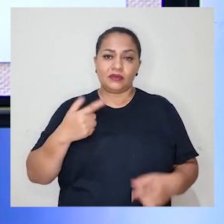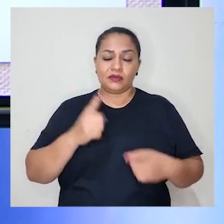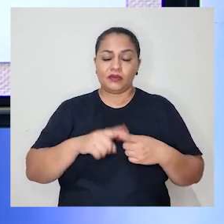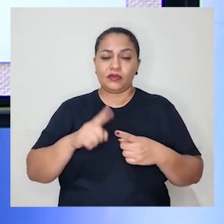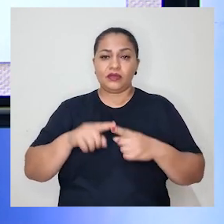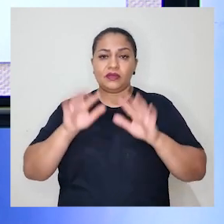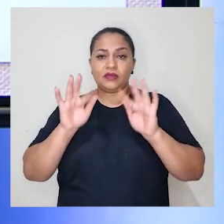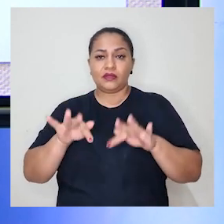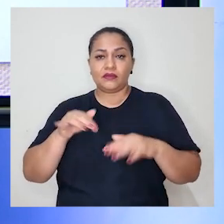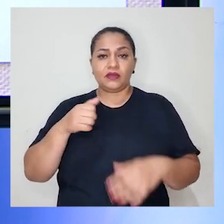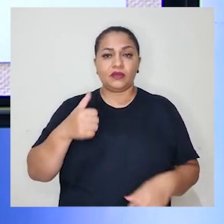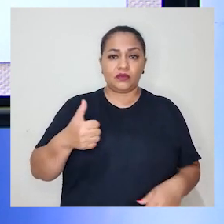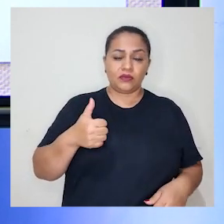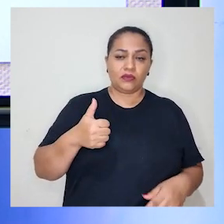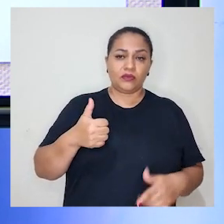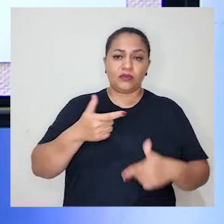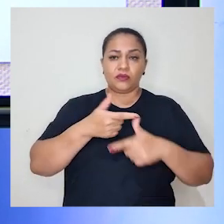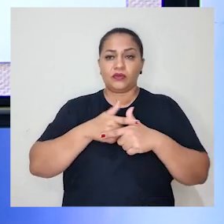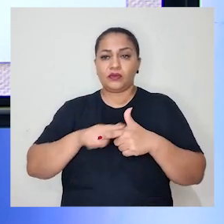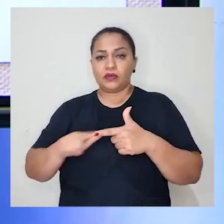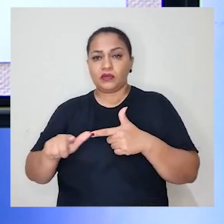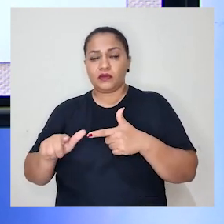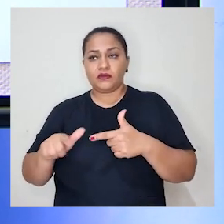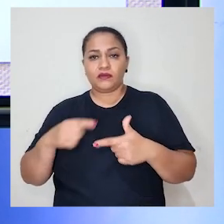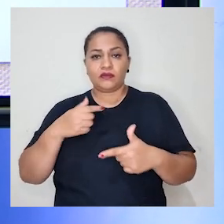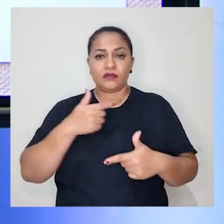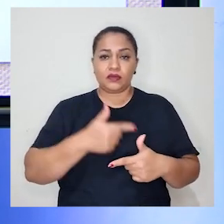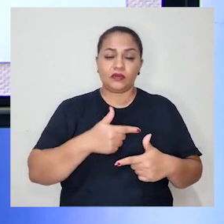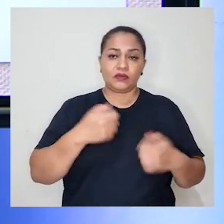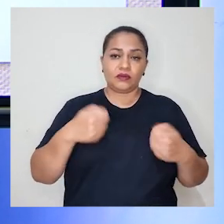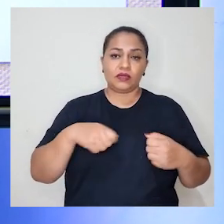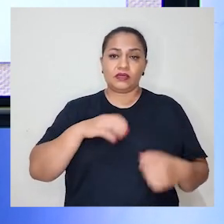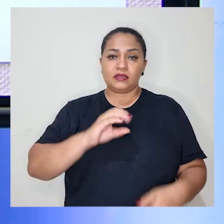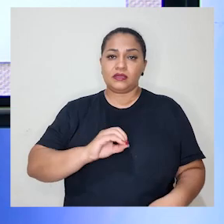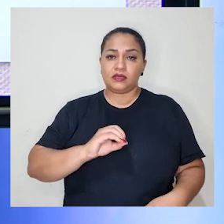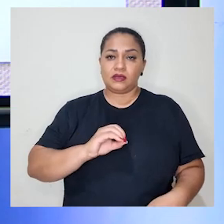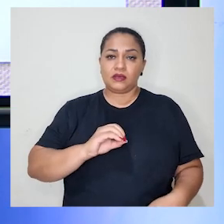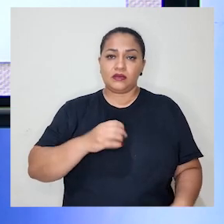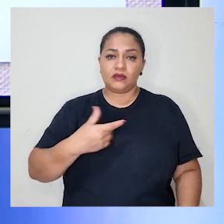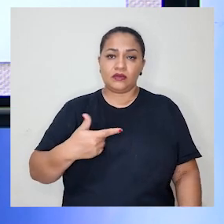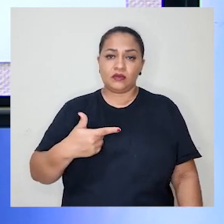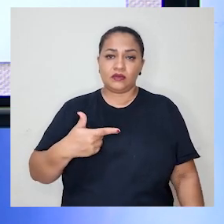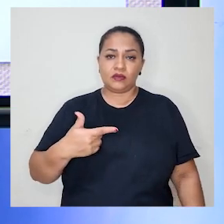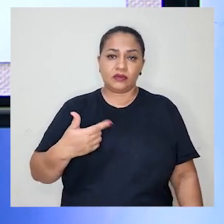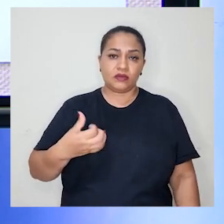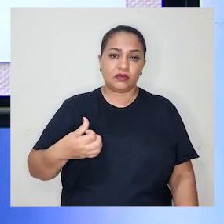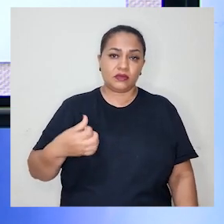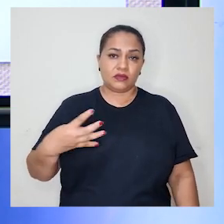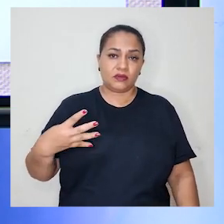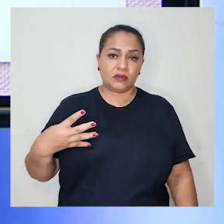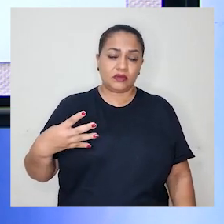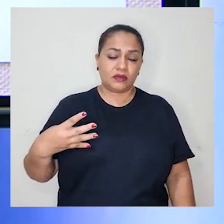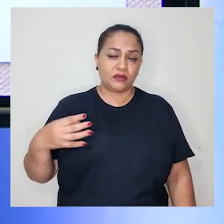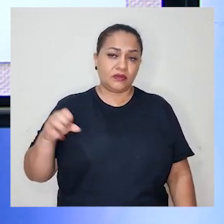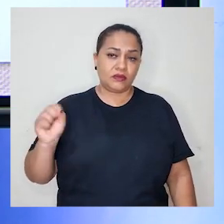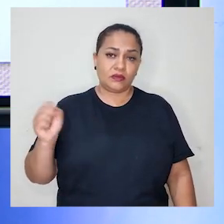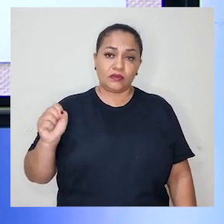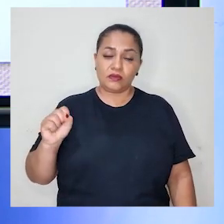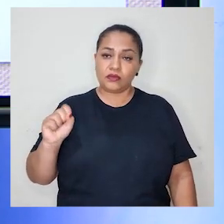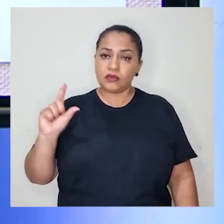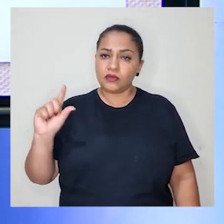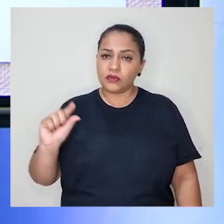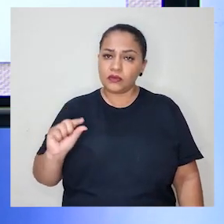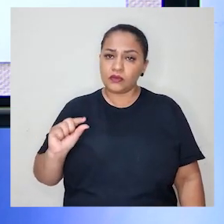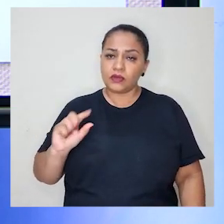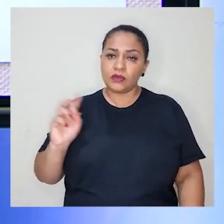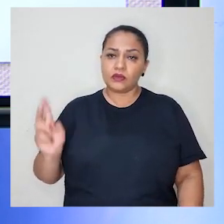porque termina em 1. E para ser divisível por 2, tem que terminar em 0, 2, 4, 6 ou 8. Então, o menor valor está aqui, ó.